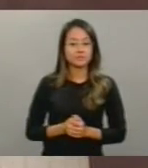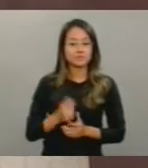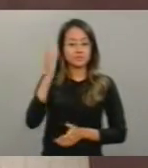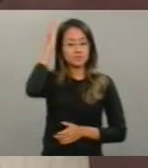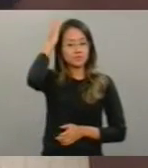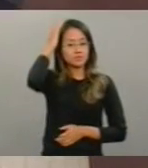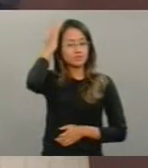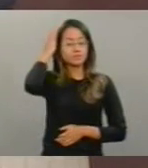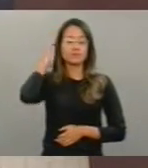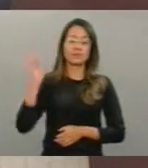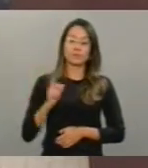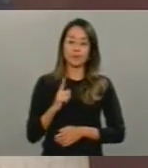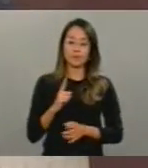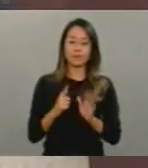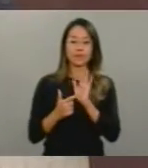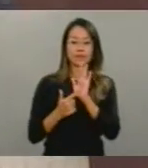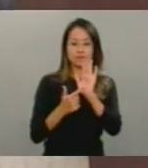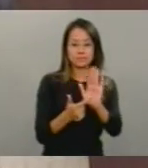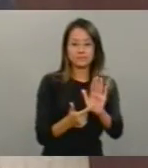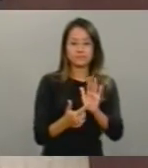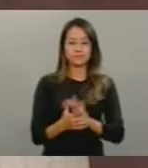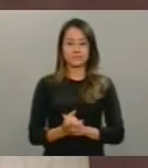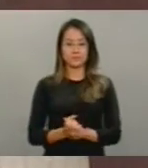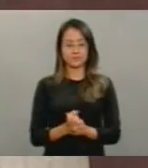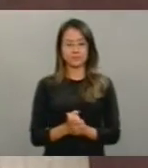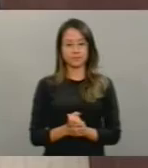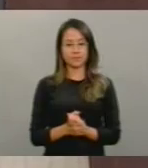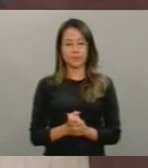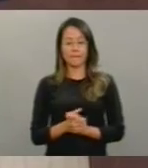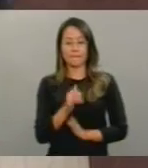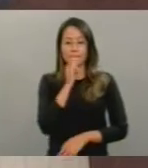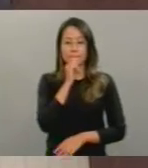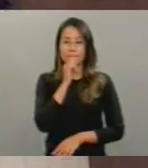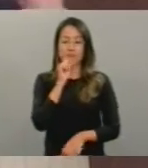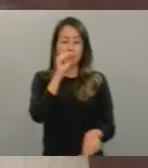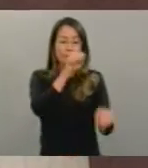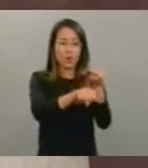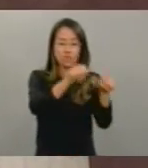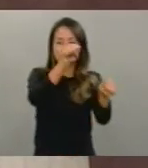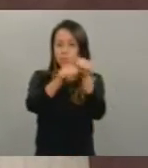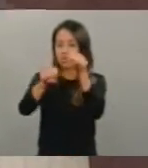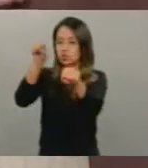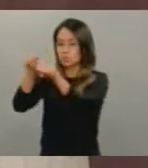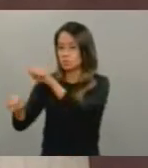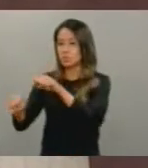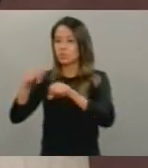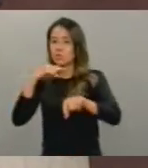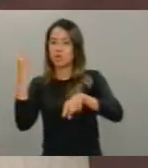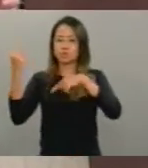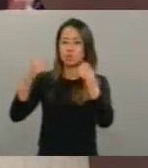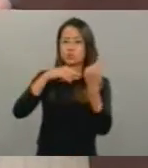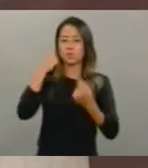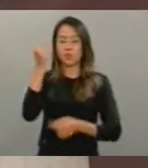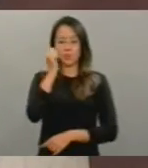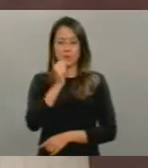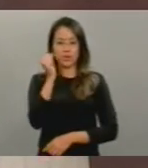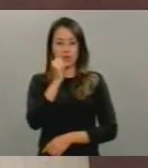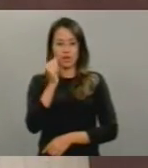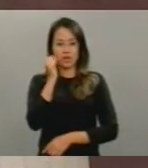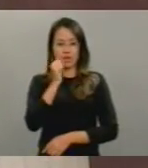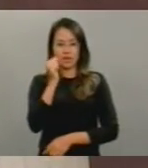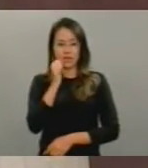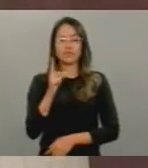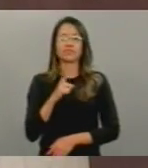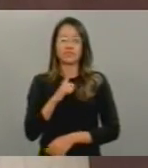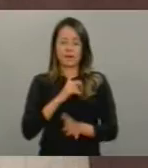demonstrado que, inclusive, no feminicídio, há um recorte racial, por causa dessa complexidade que é a